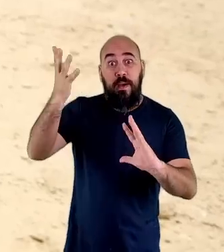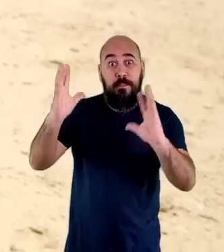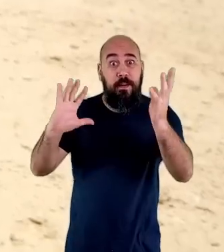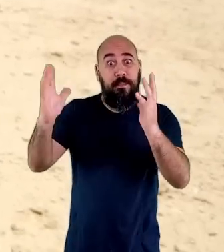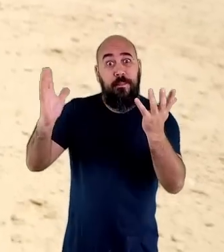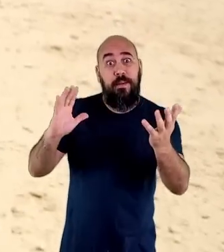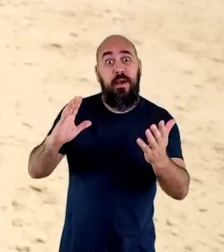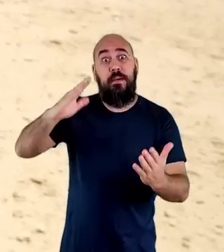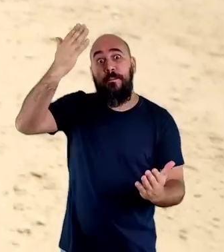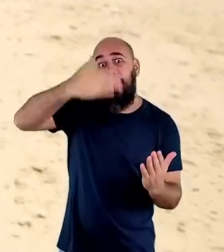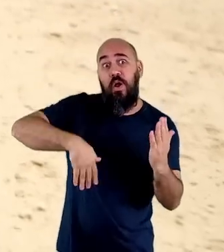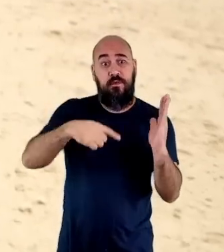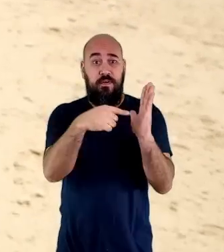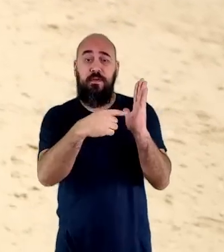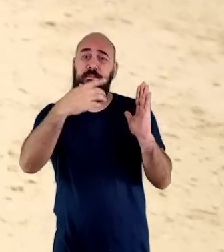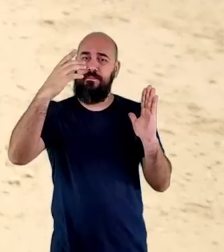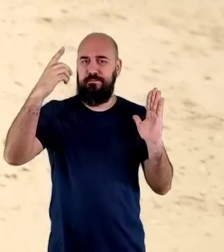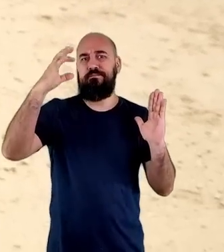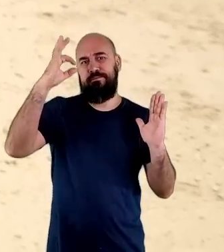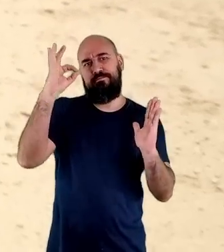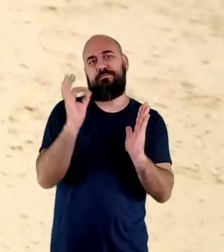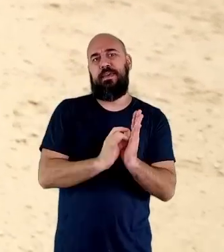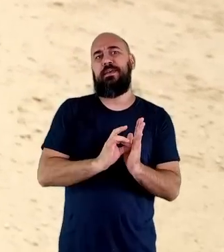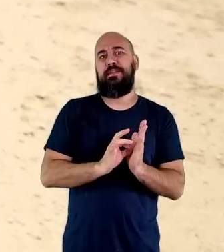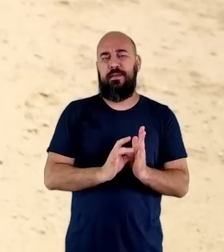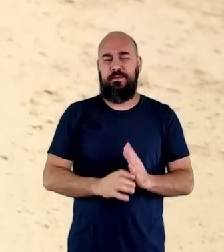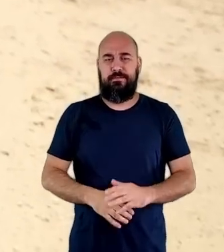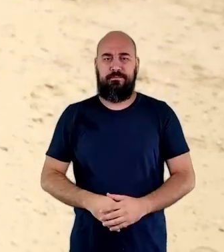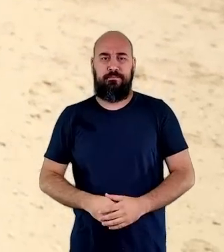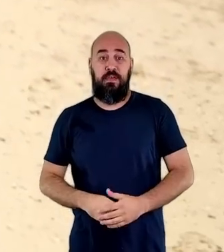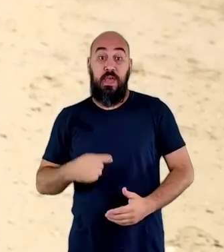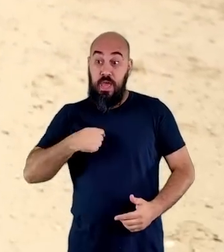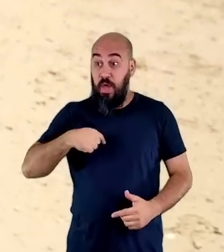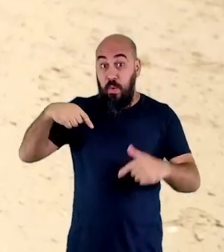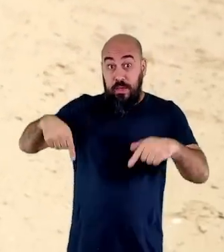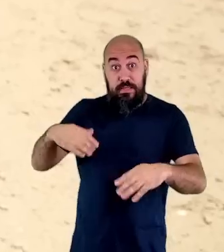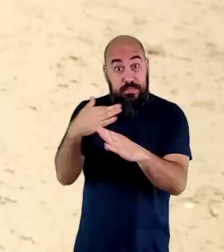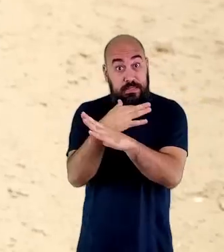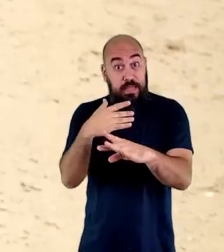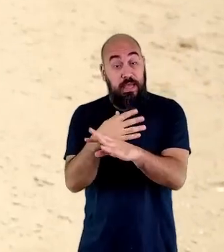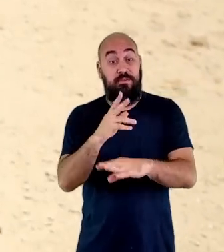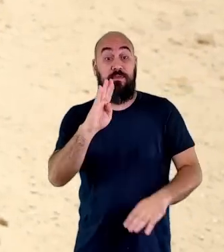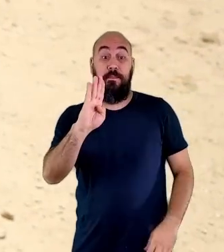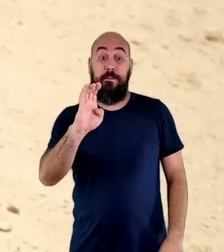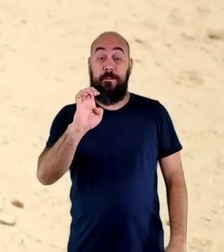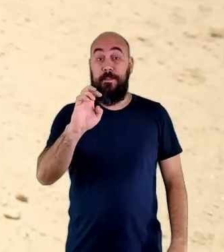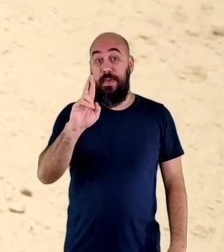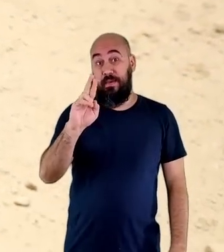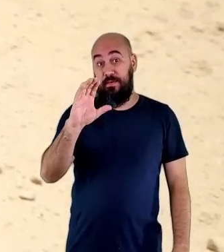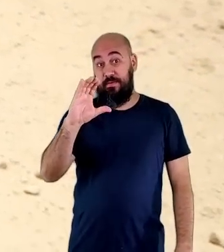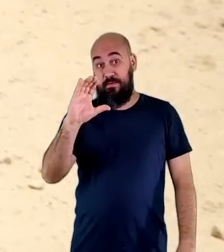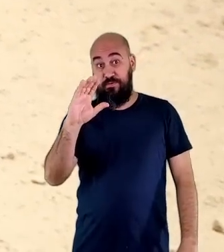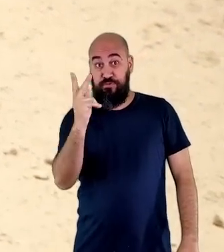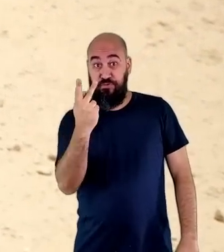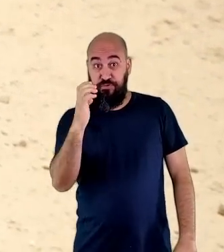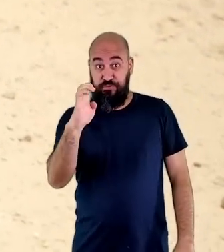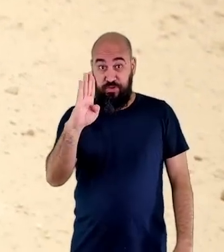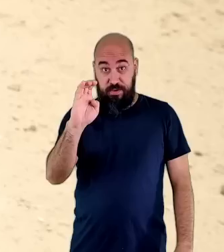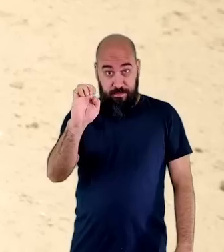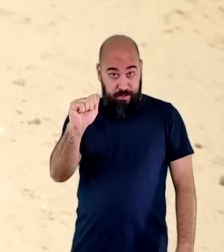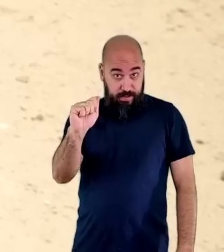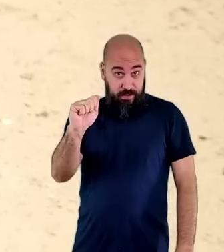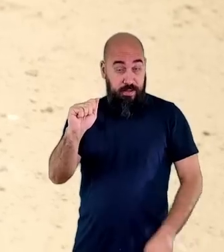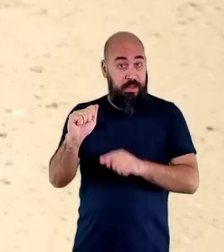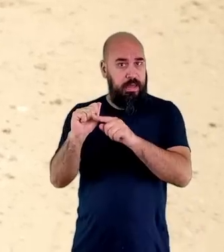aqui passando ao lado das muralhas da antiga cidade de Berseba, ou Bercheva, como eles falam em hebraico, palco de muitos episódios da